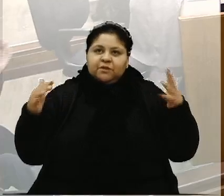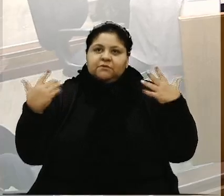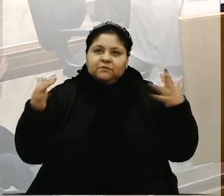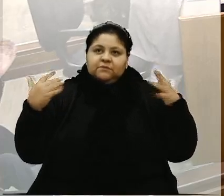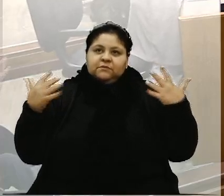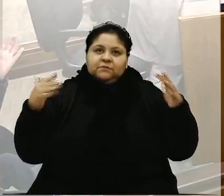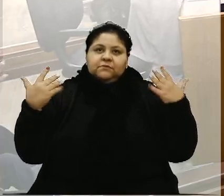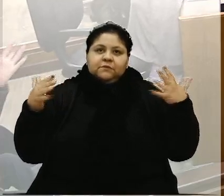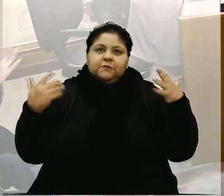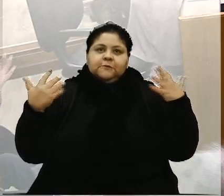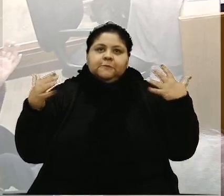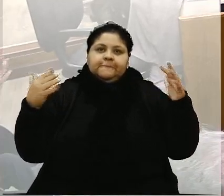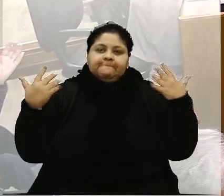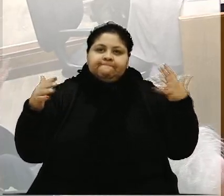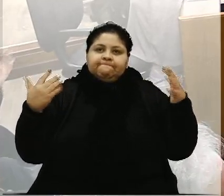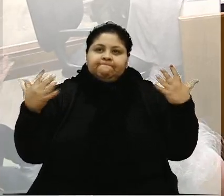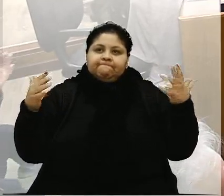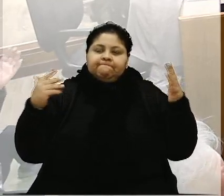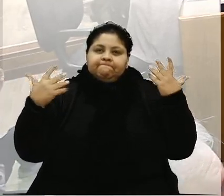E